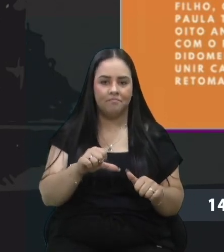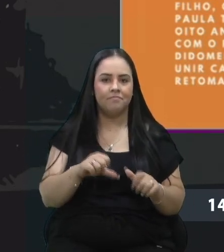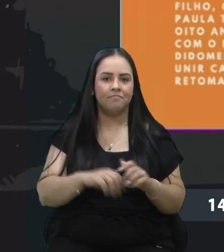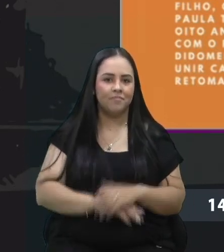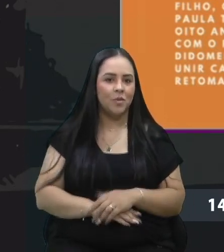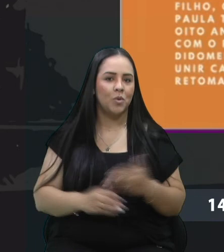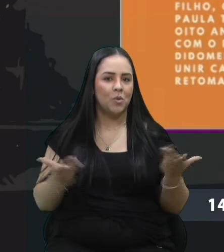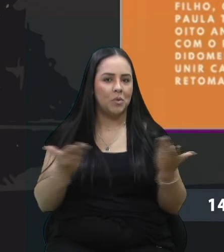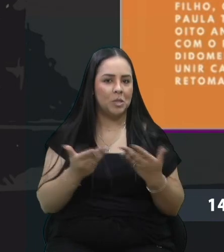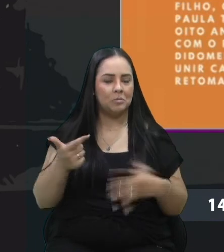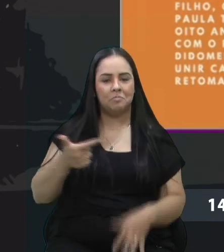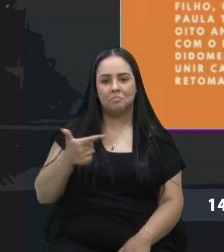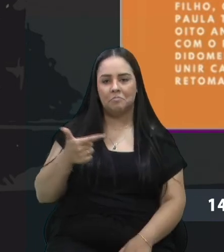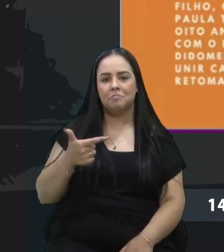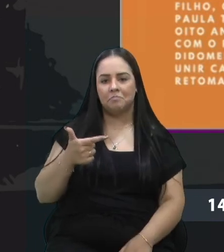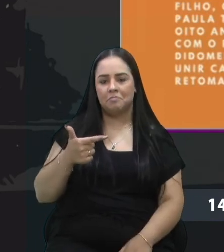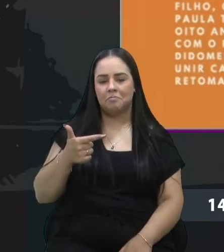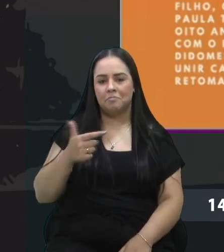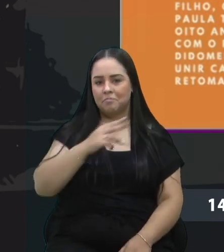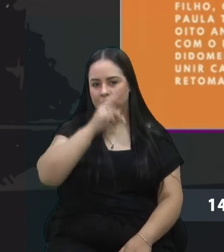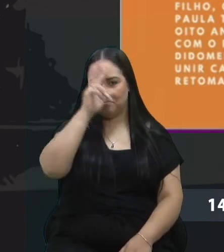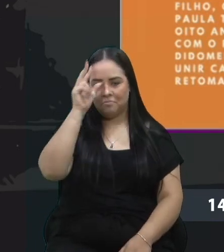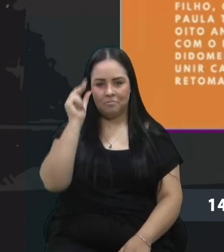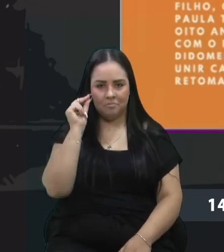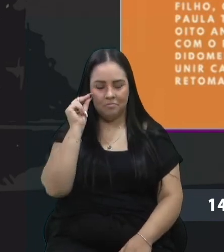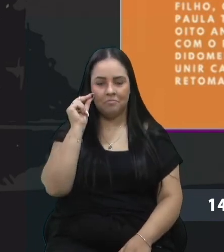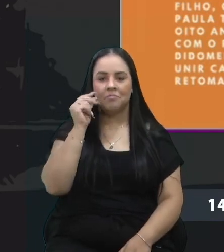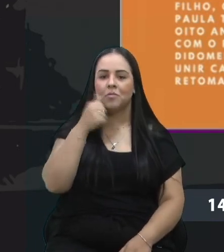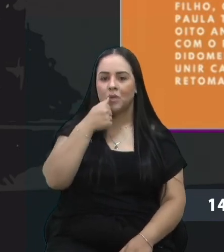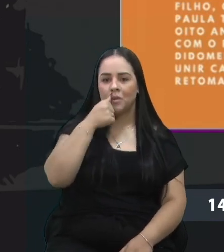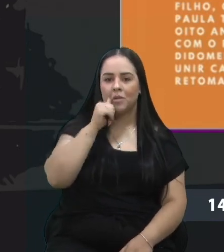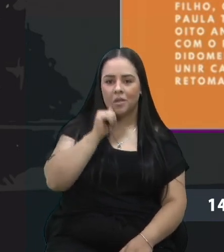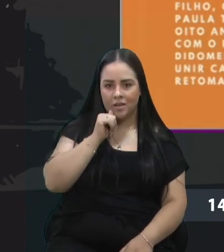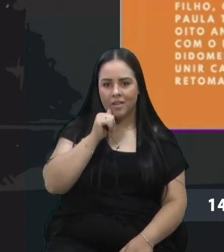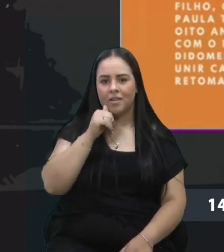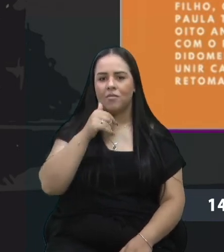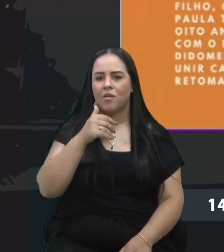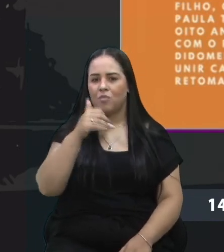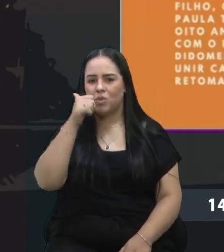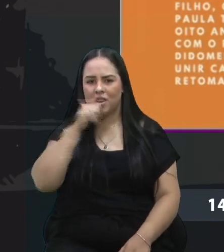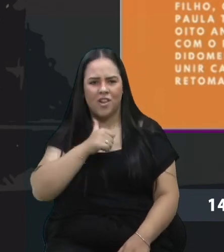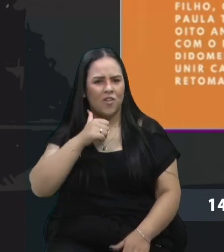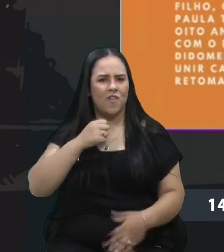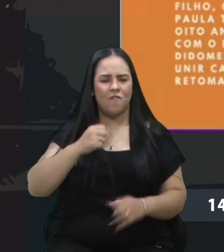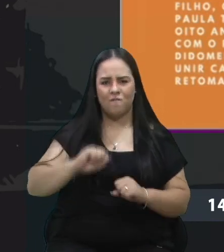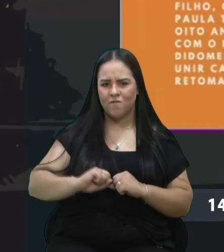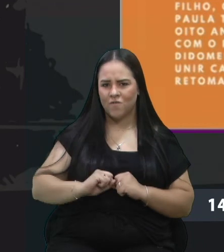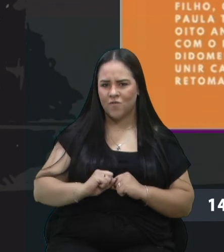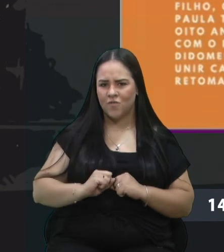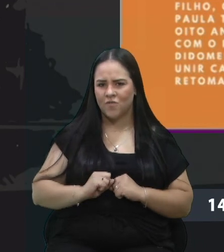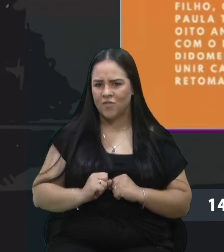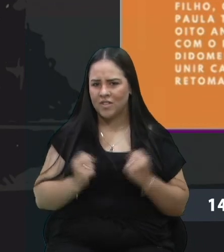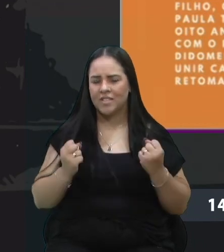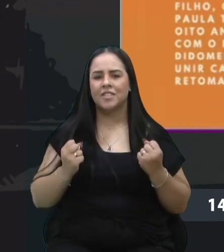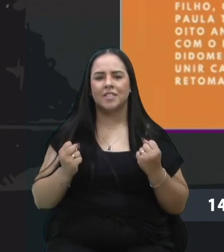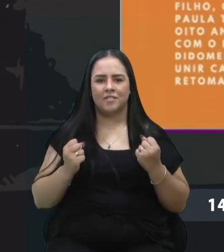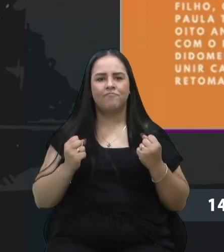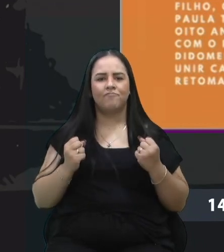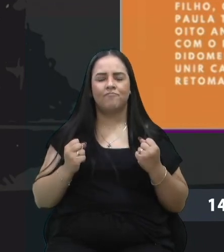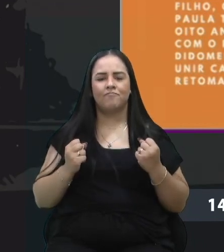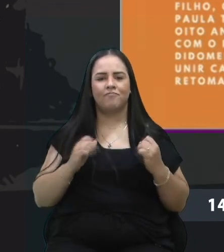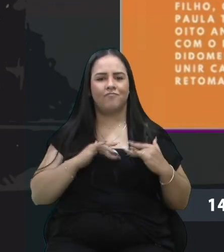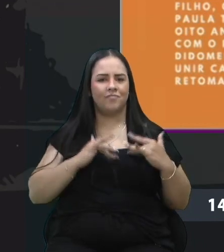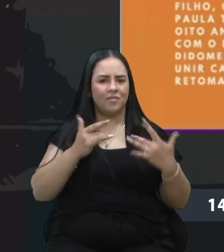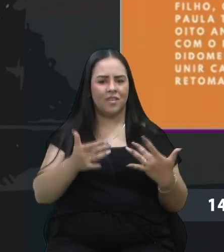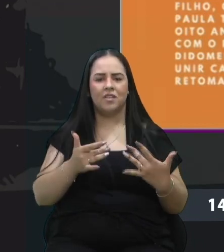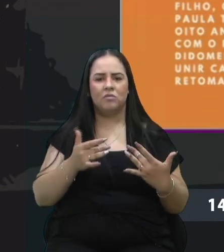hoje, vice-prefeita Paula Iores, sem dúvida, é uma mulher de força, de muita garra, de muita dedicação, que, apesar de todos